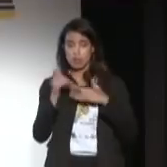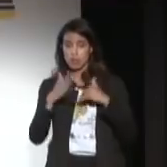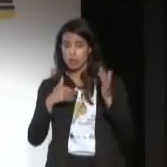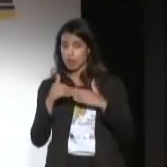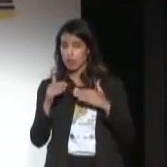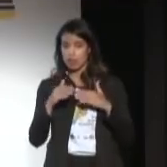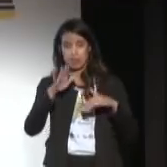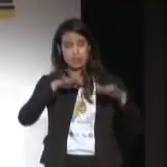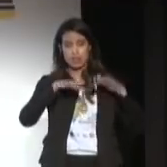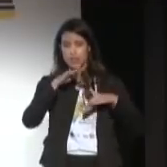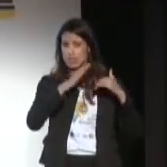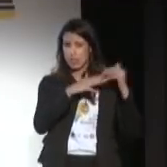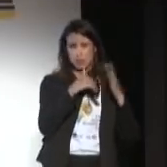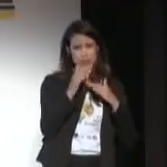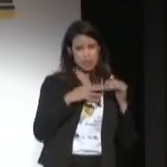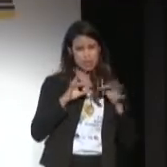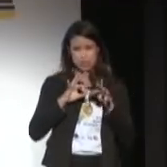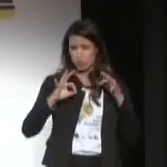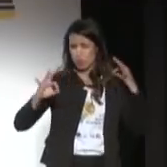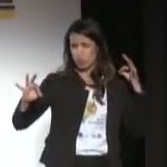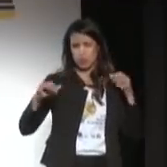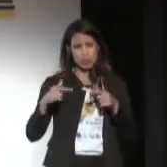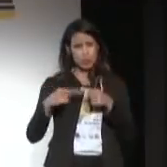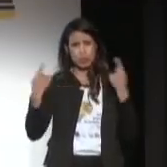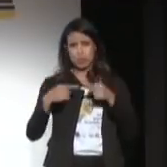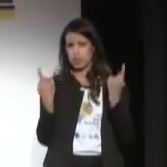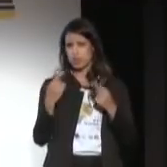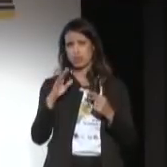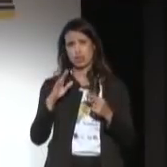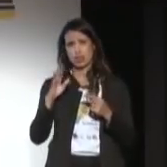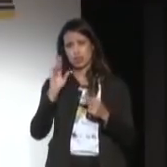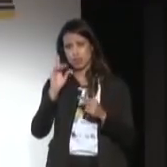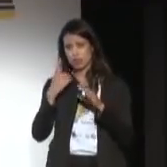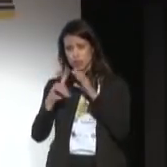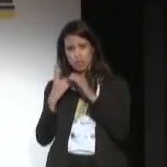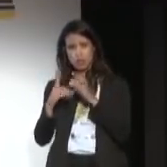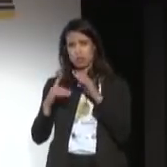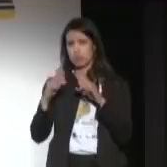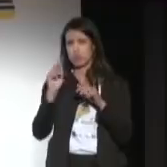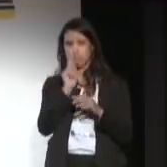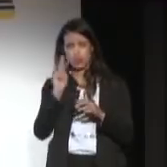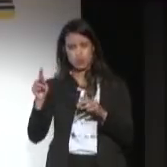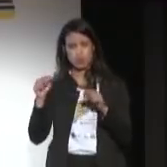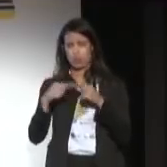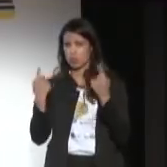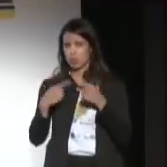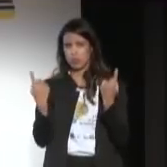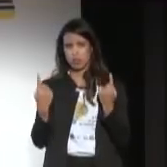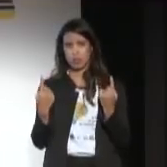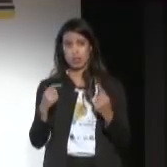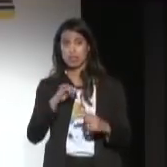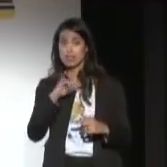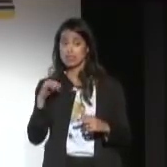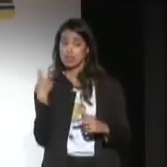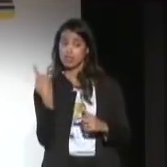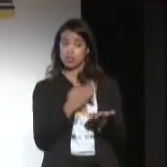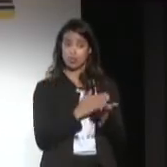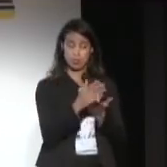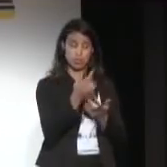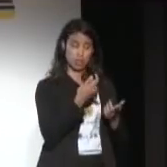muitas vezes, muito longe do trabalho que o coordenador e que o professor faz hoje. Tá? Se nós começarmos a